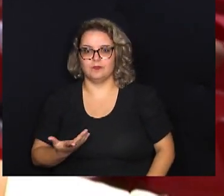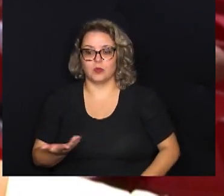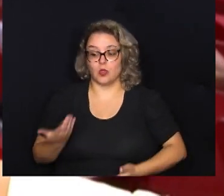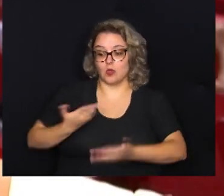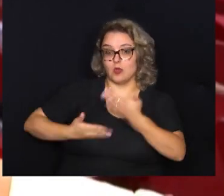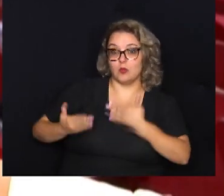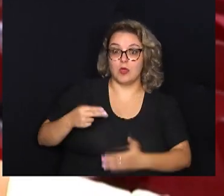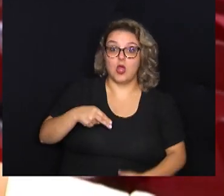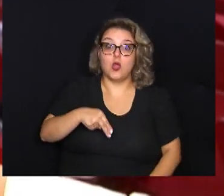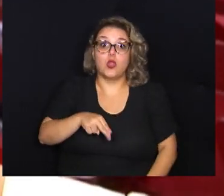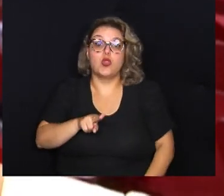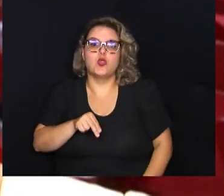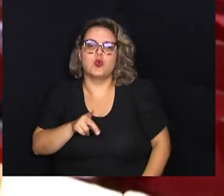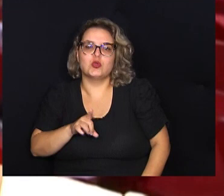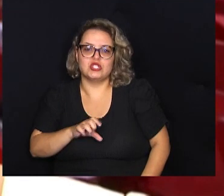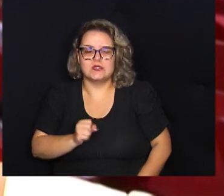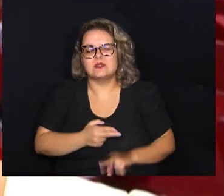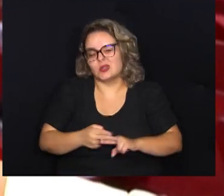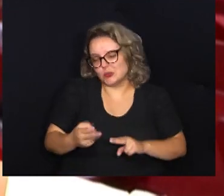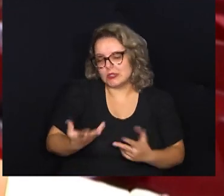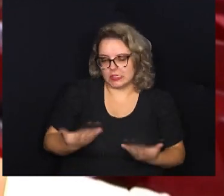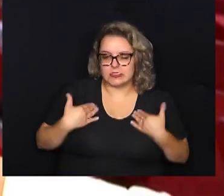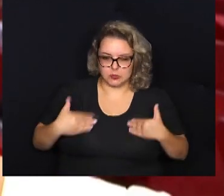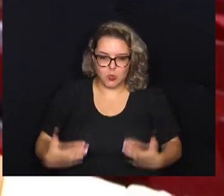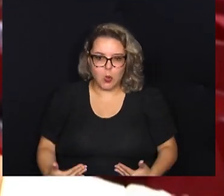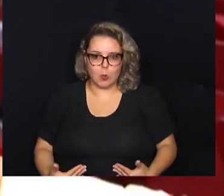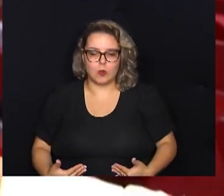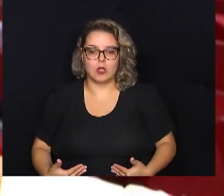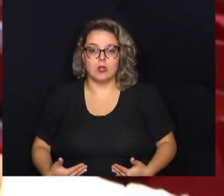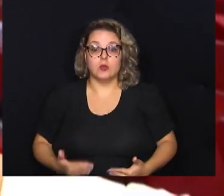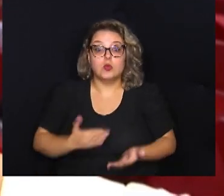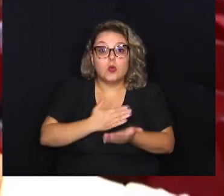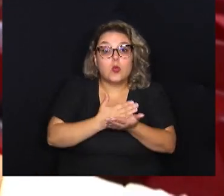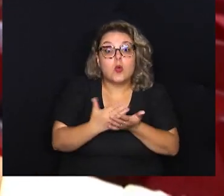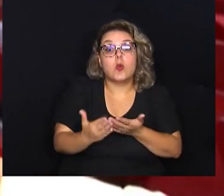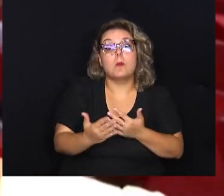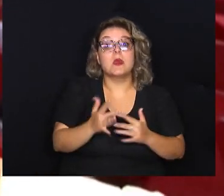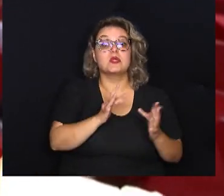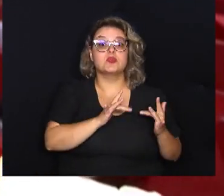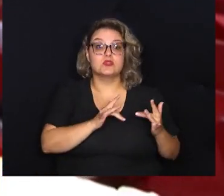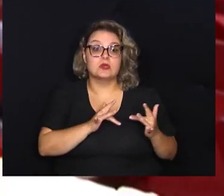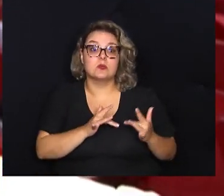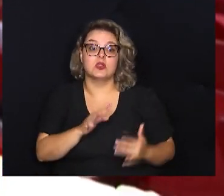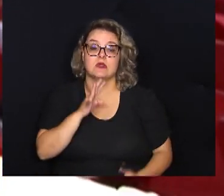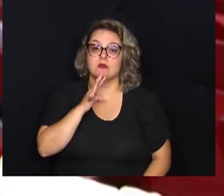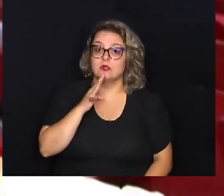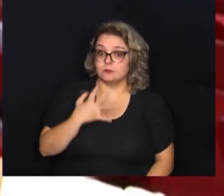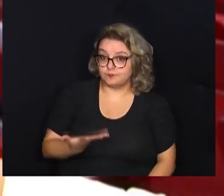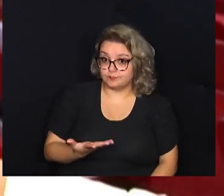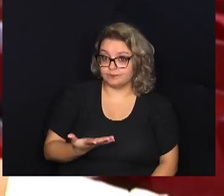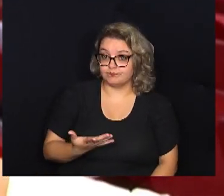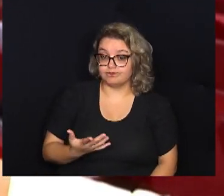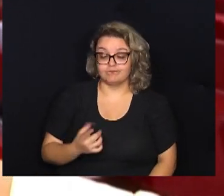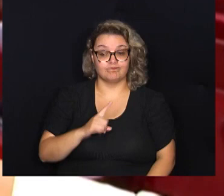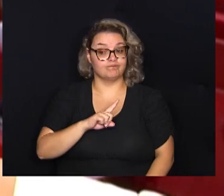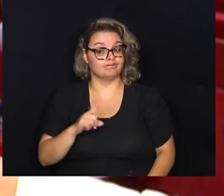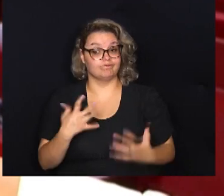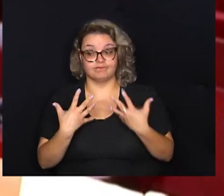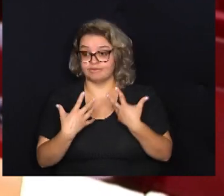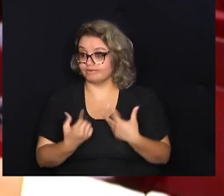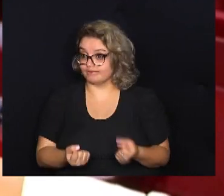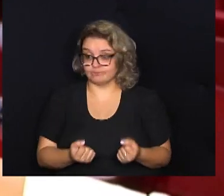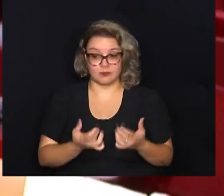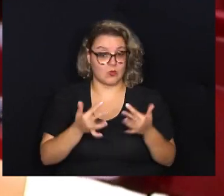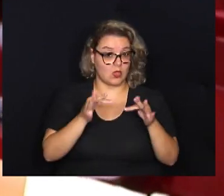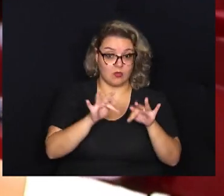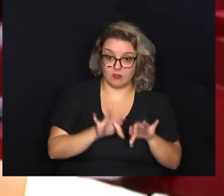famosos nudes, né? Ainda lá no início do relacionamento, quando estavam se conhecendo, e aí, não aceitando o término,